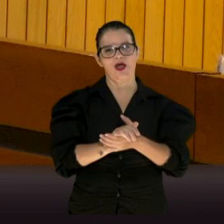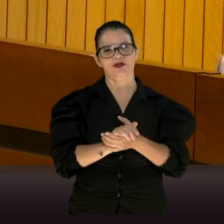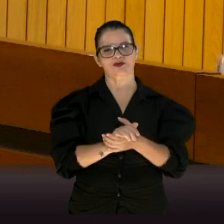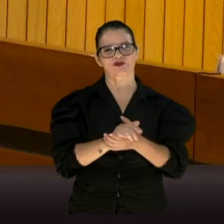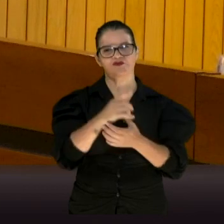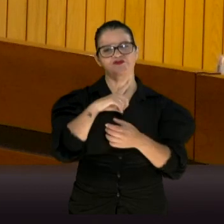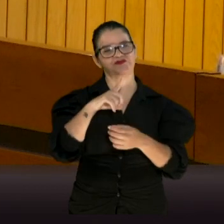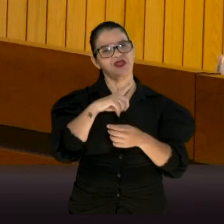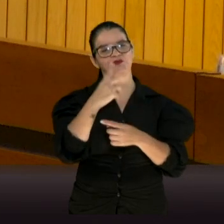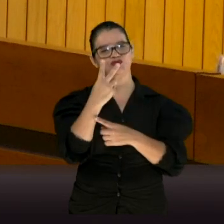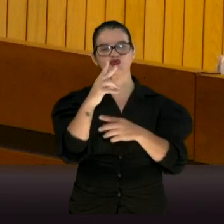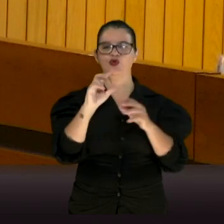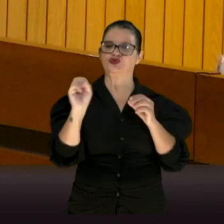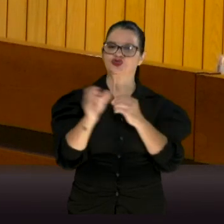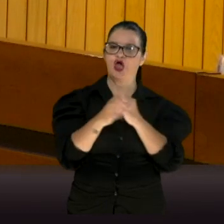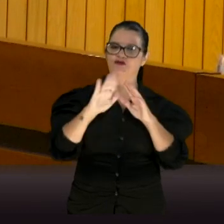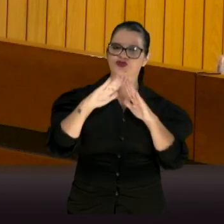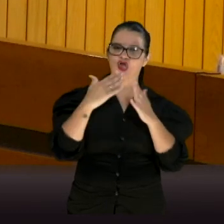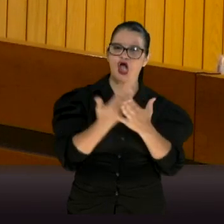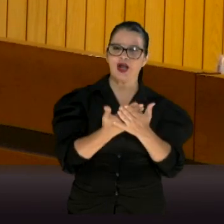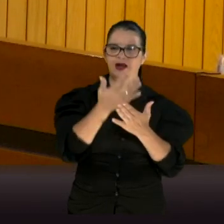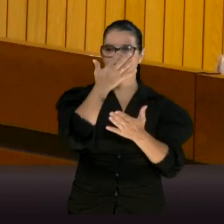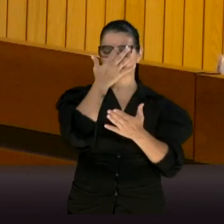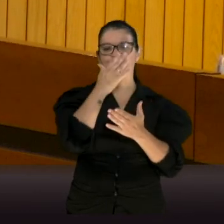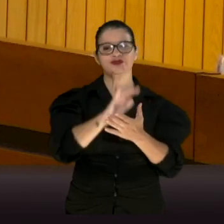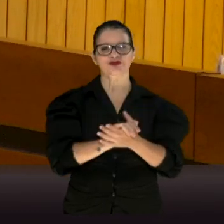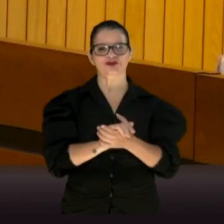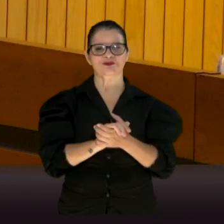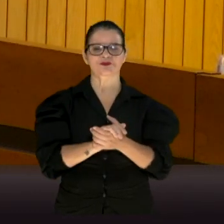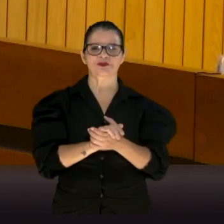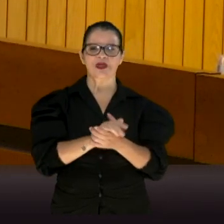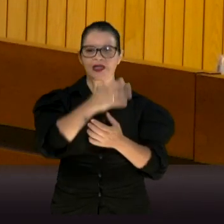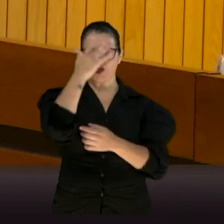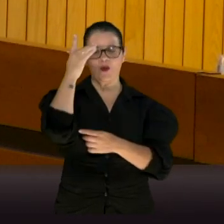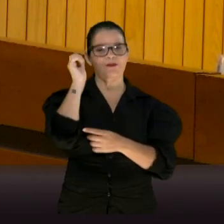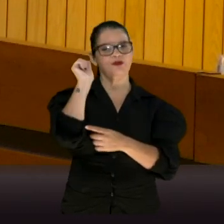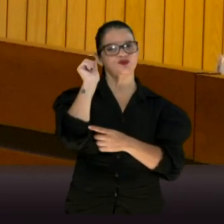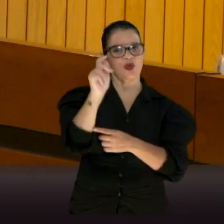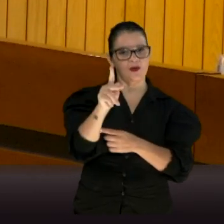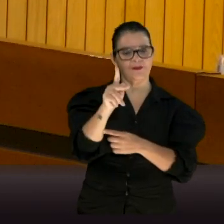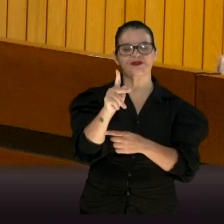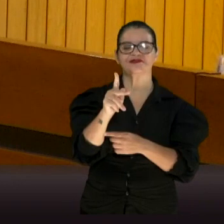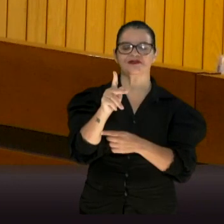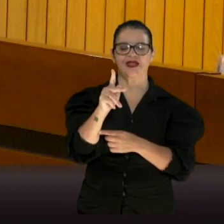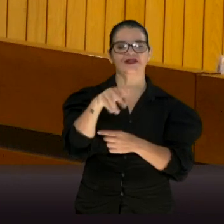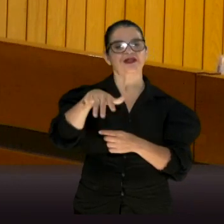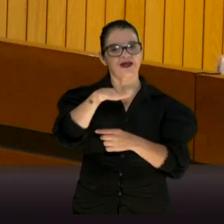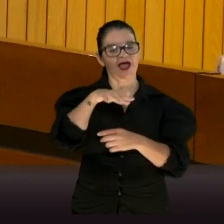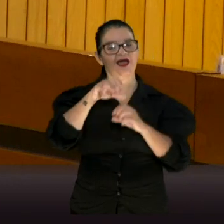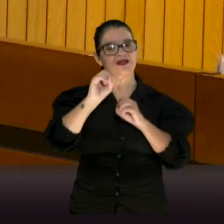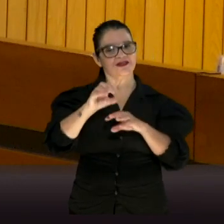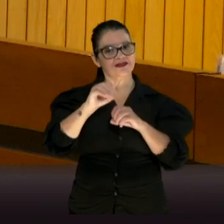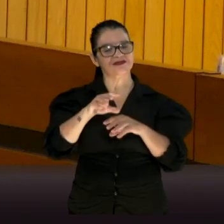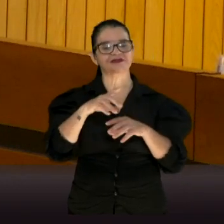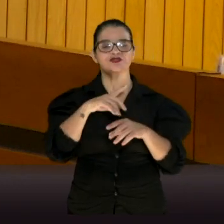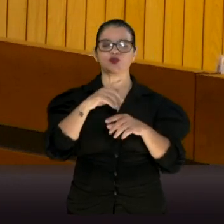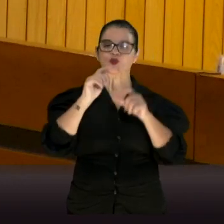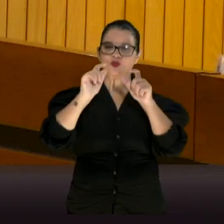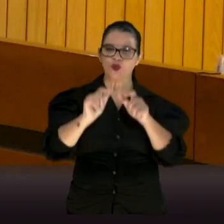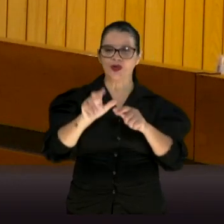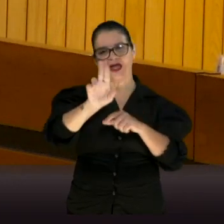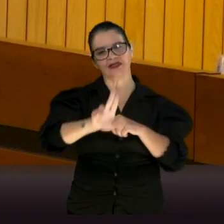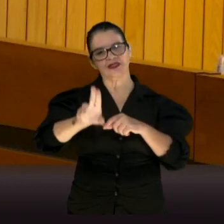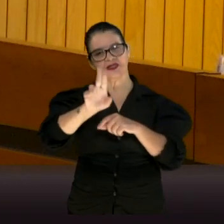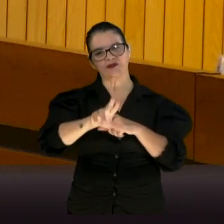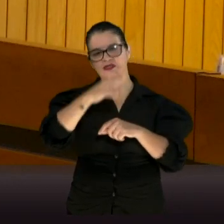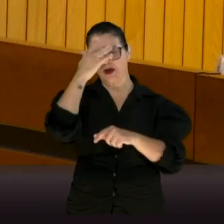vamos assim, 2 novos colégios, e aí o reservista ele consegue, da área de ensino, no lugar que está usando, o pessoal